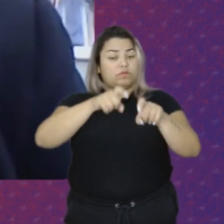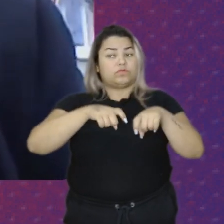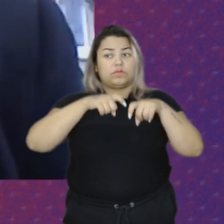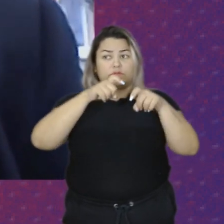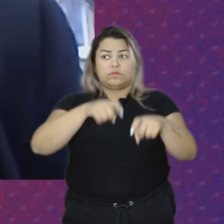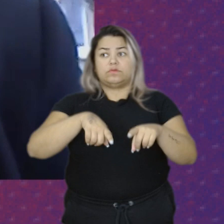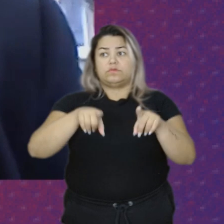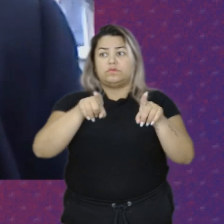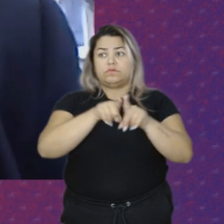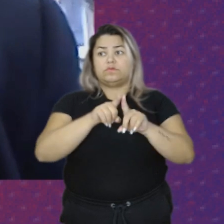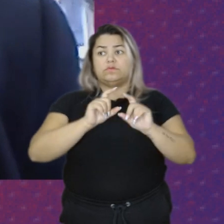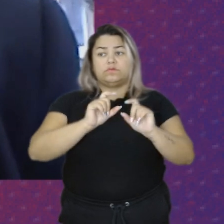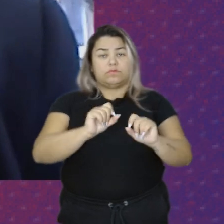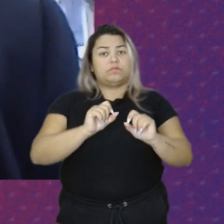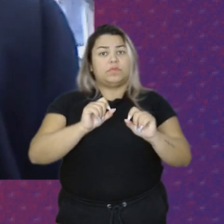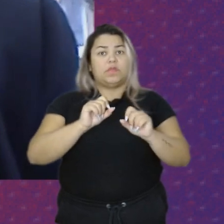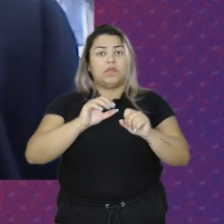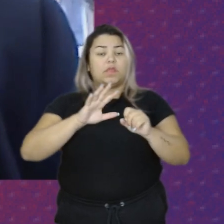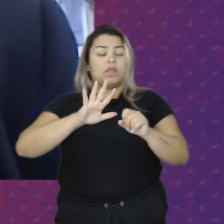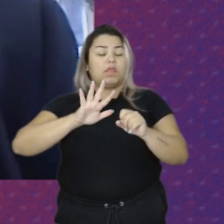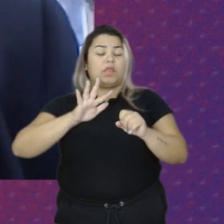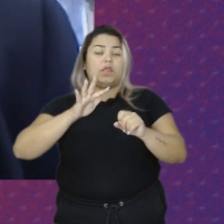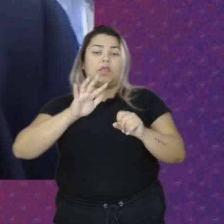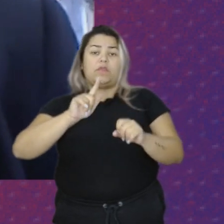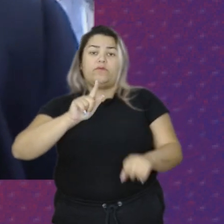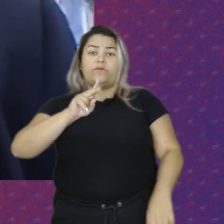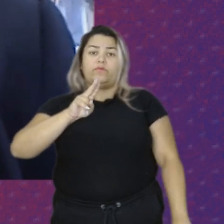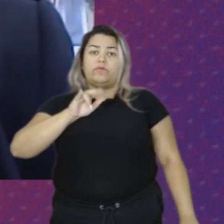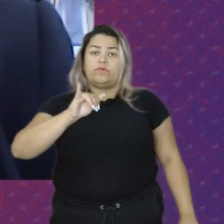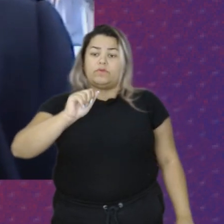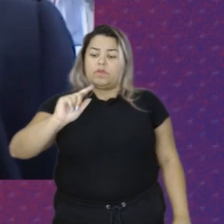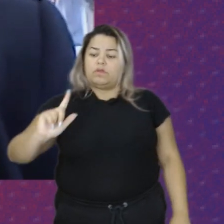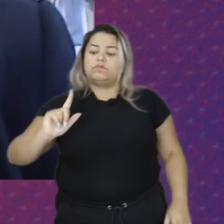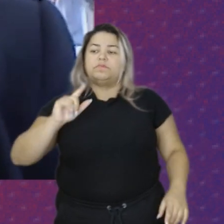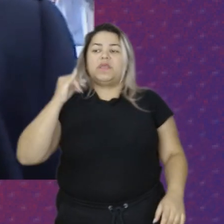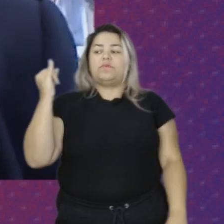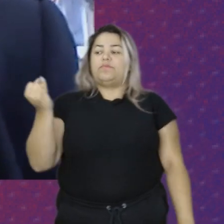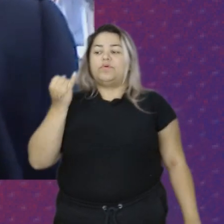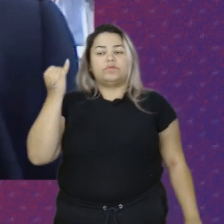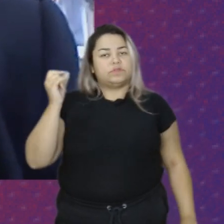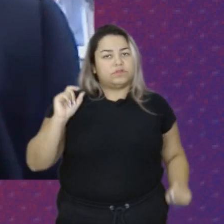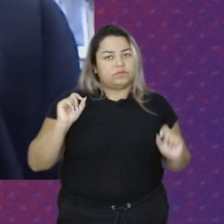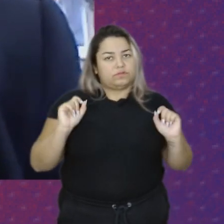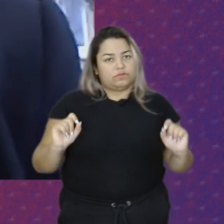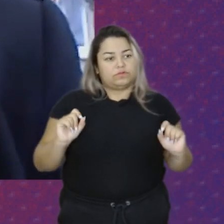da concentração fundiária em nosso Brasil, é importante que